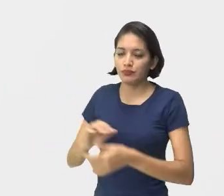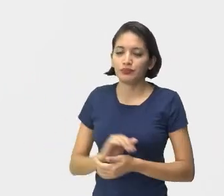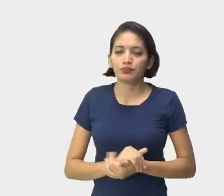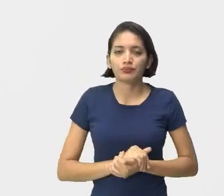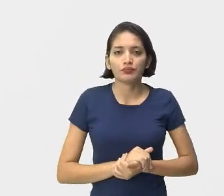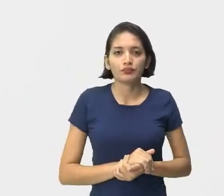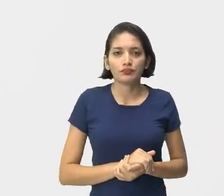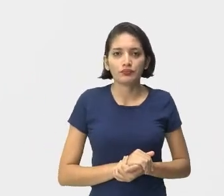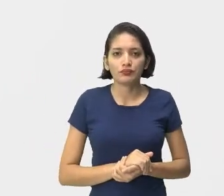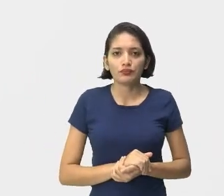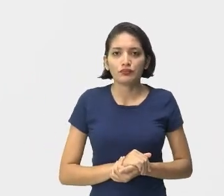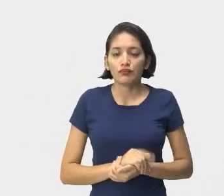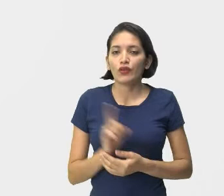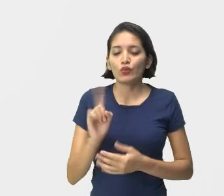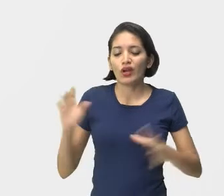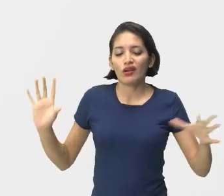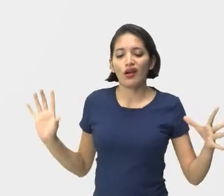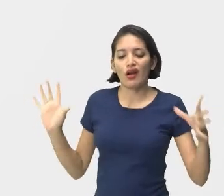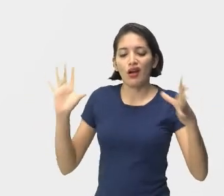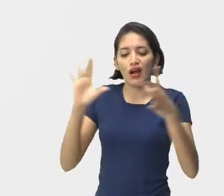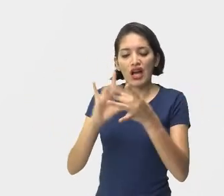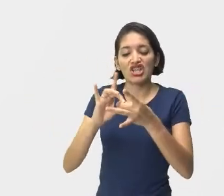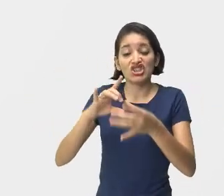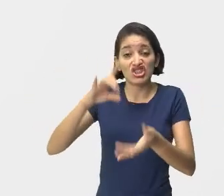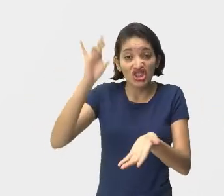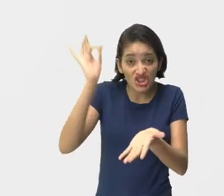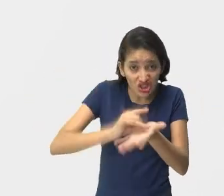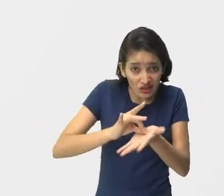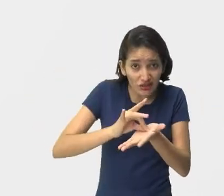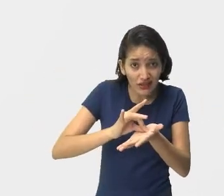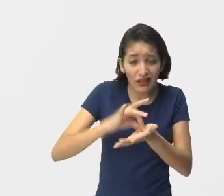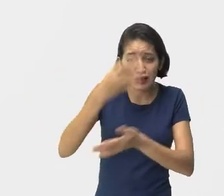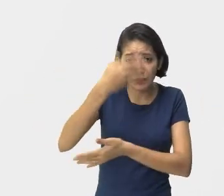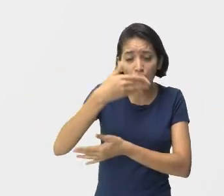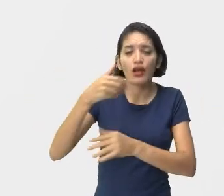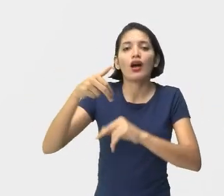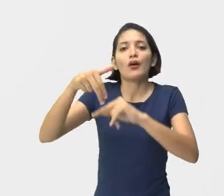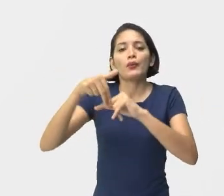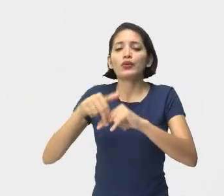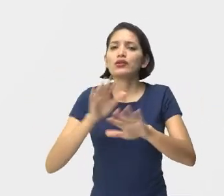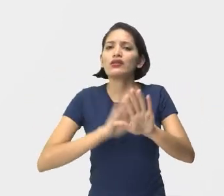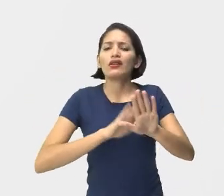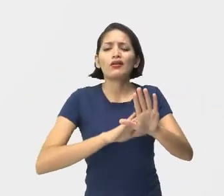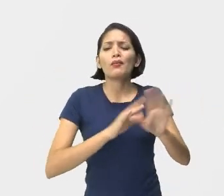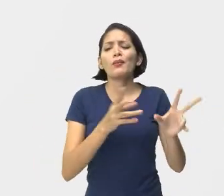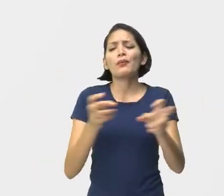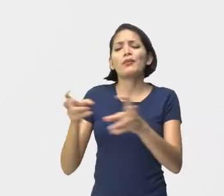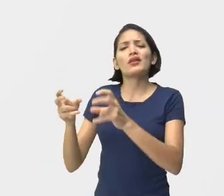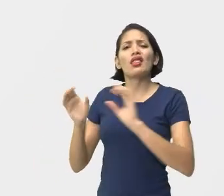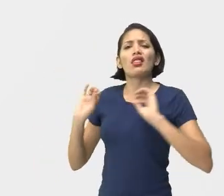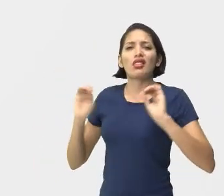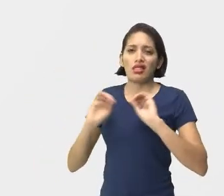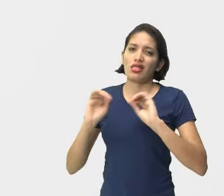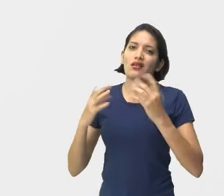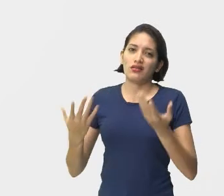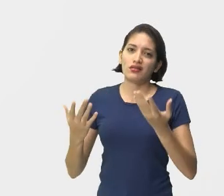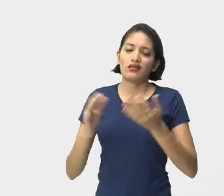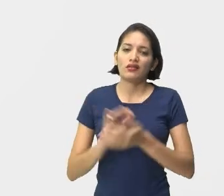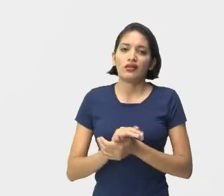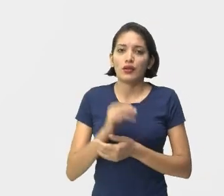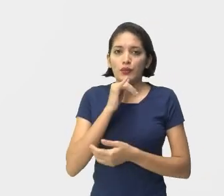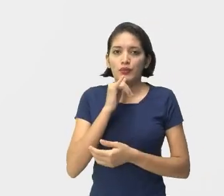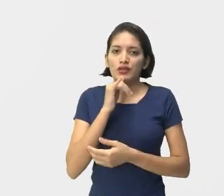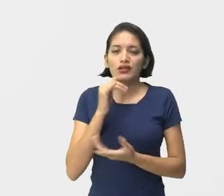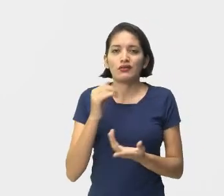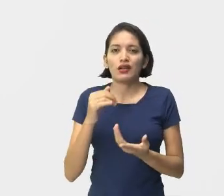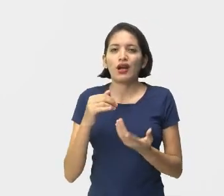Então, elas não estão ligadas a algo concreto. É por isso que na ideologia ninguém percebe a ideologia. Não é como você dar um